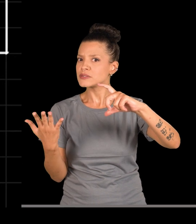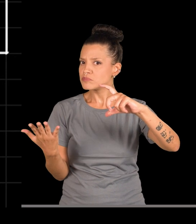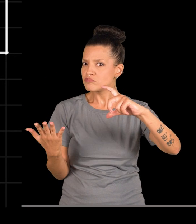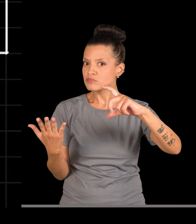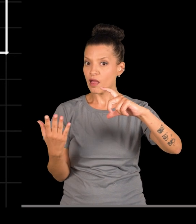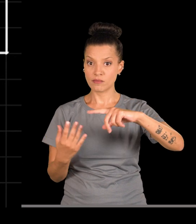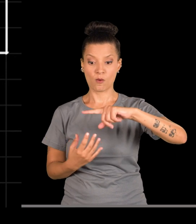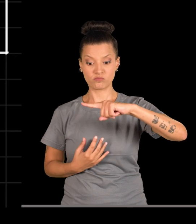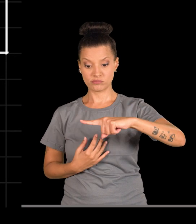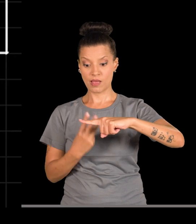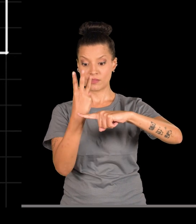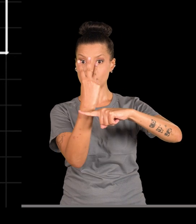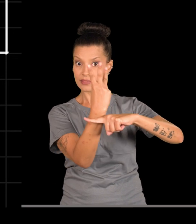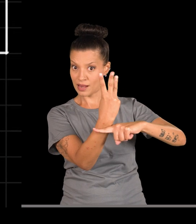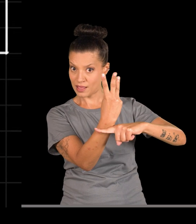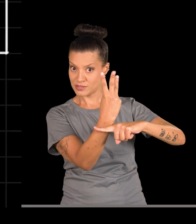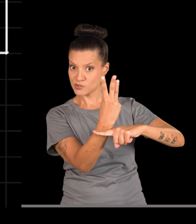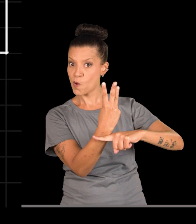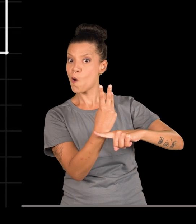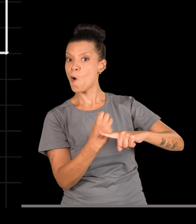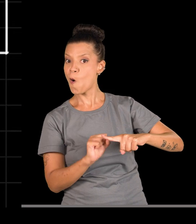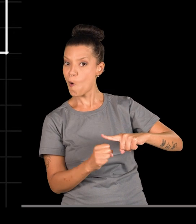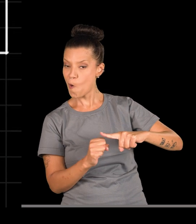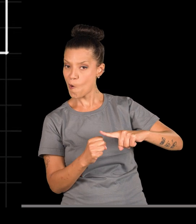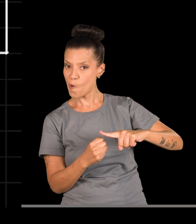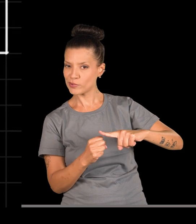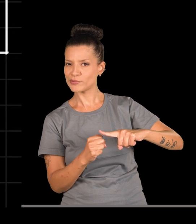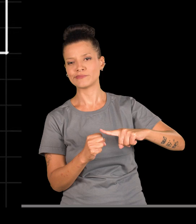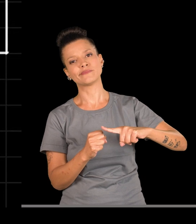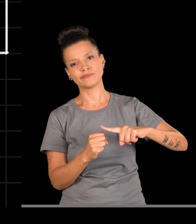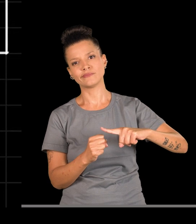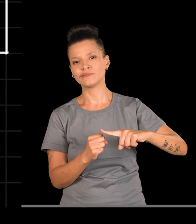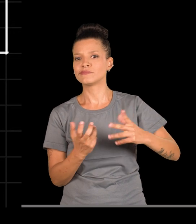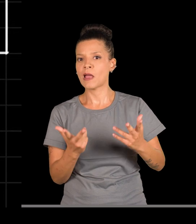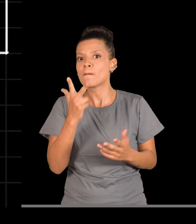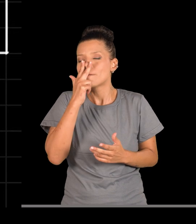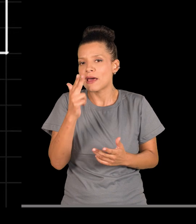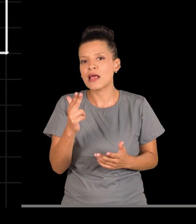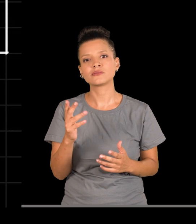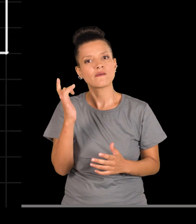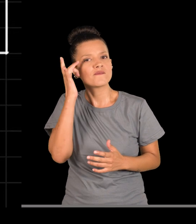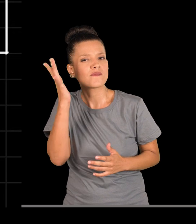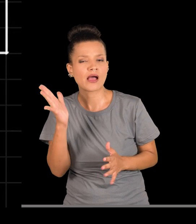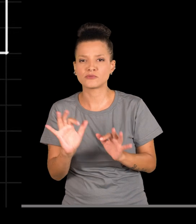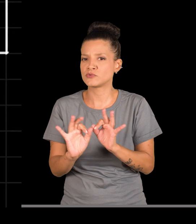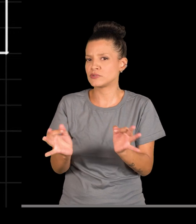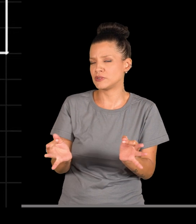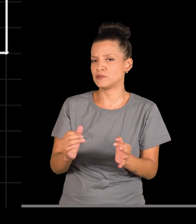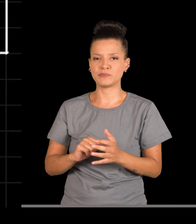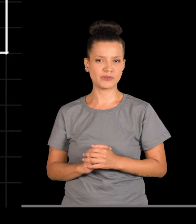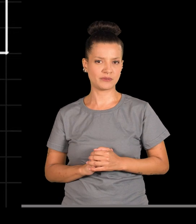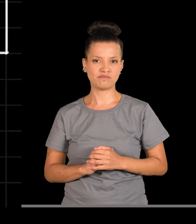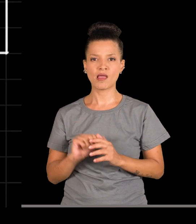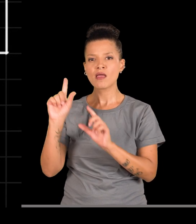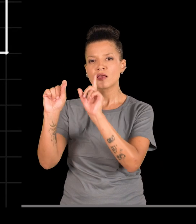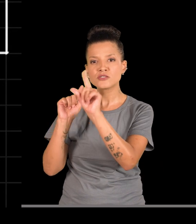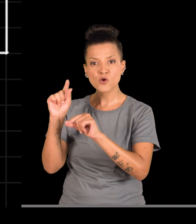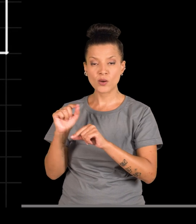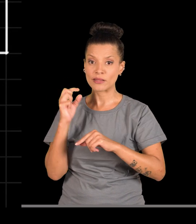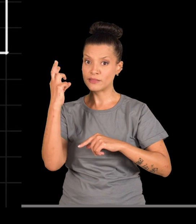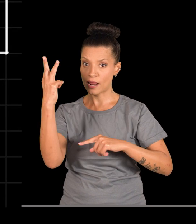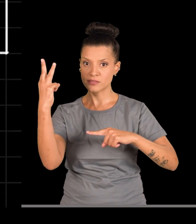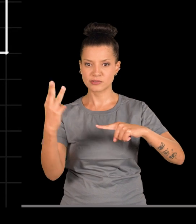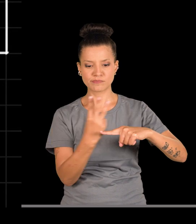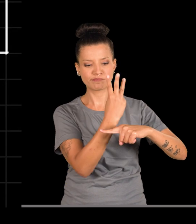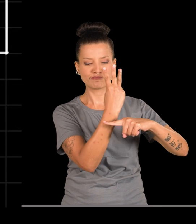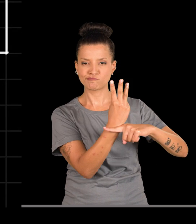8, eu pintei quanto? Eu pintei 3/8 daquele círculo. Muito fácil, muito simples. Então, o número que eu tomei aqui, né, 3,